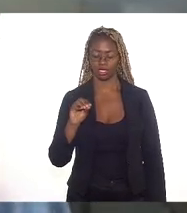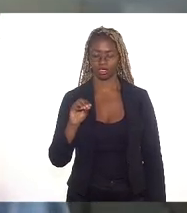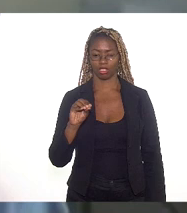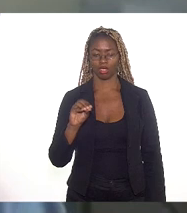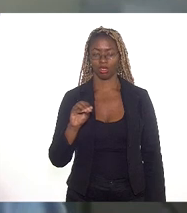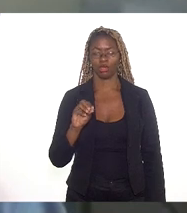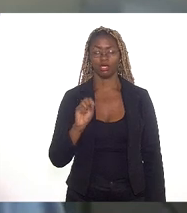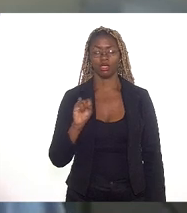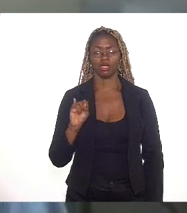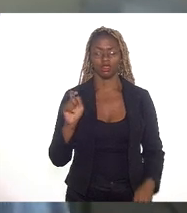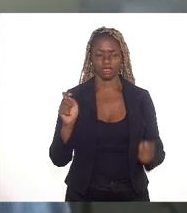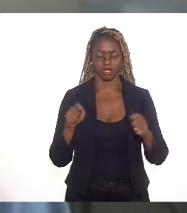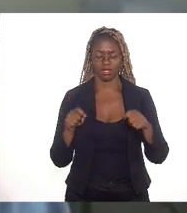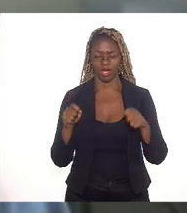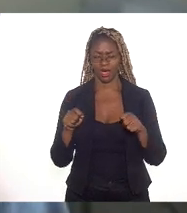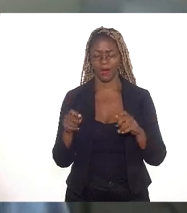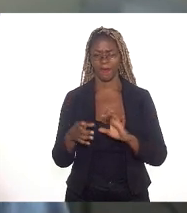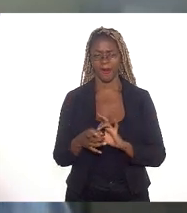não poderia